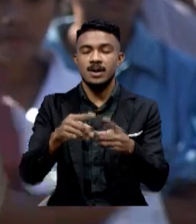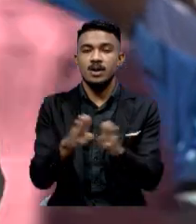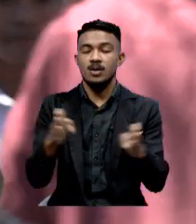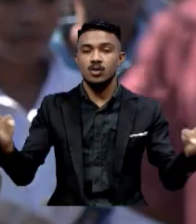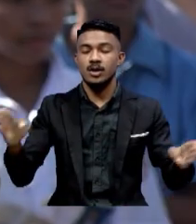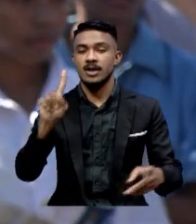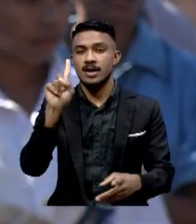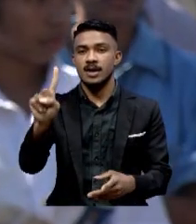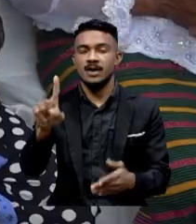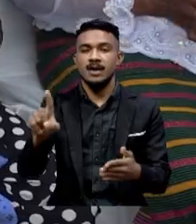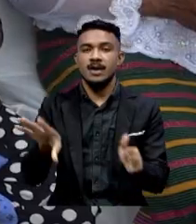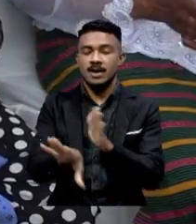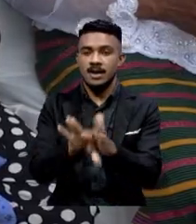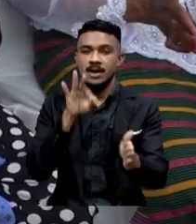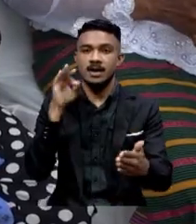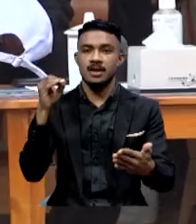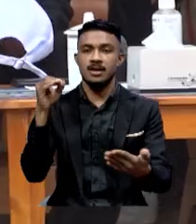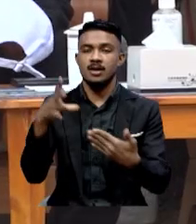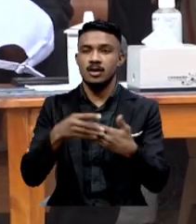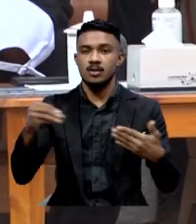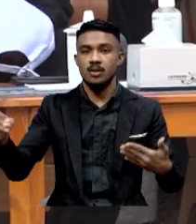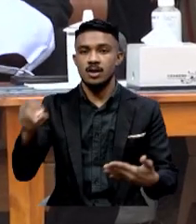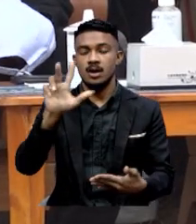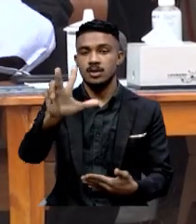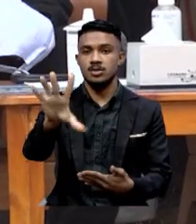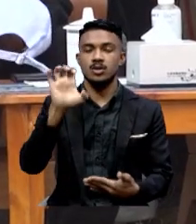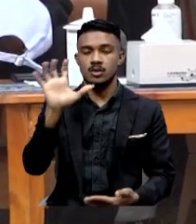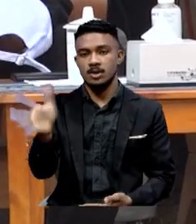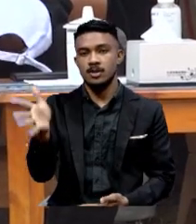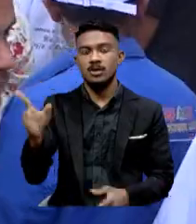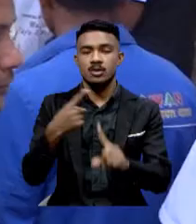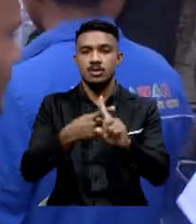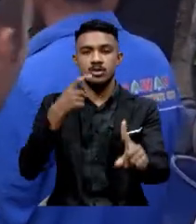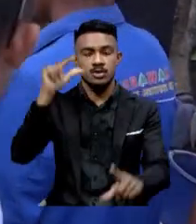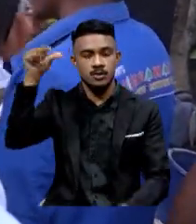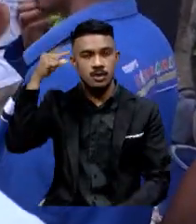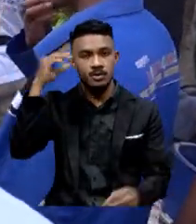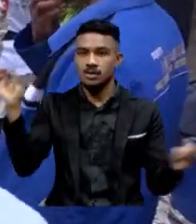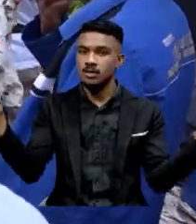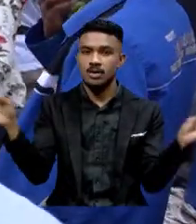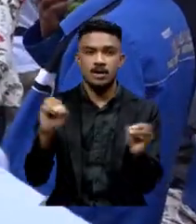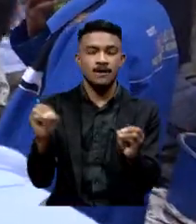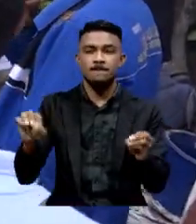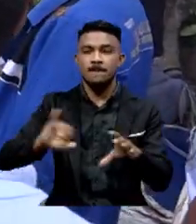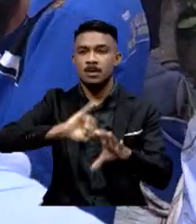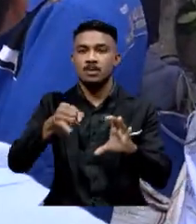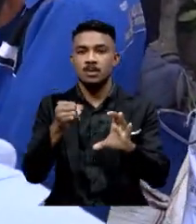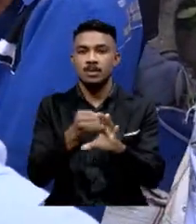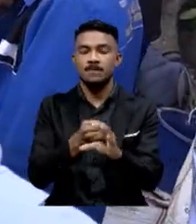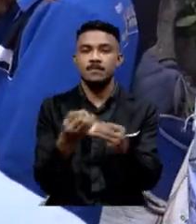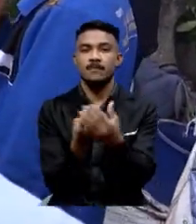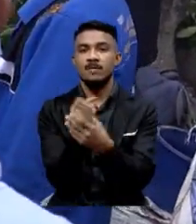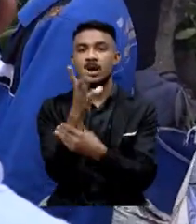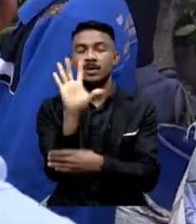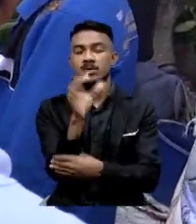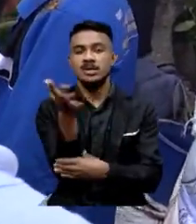retan dólar atos tolo limanulo, husi governo, ne la inclui ho aiwan Siraselo. Subsídio ne,